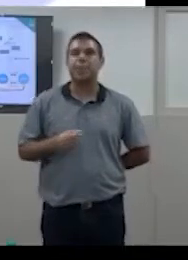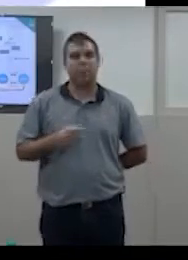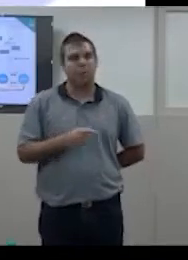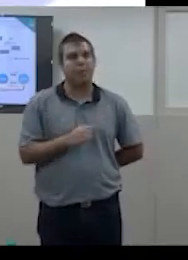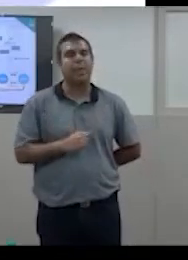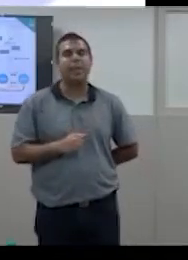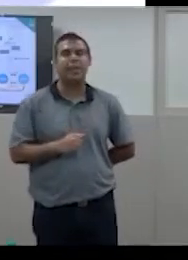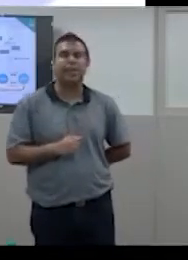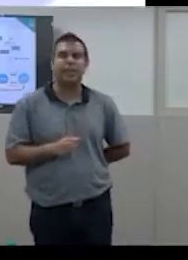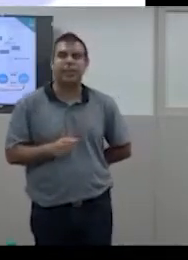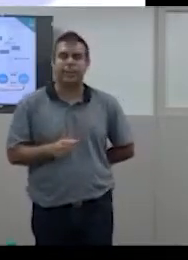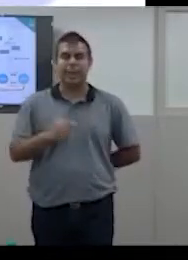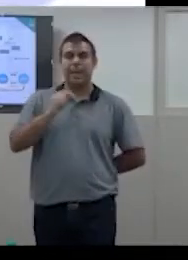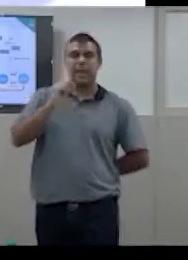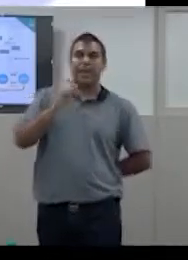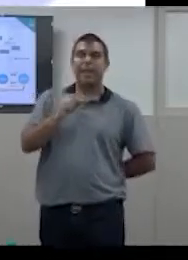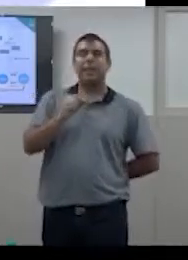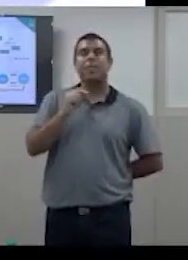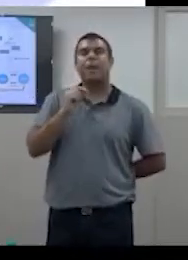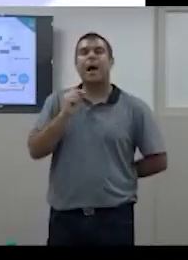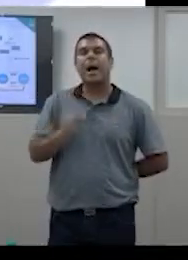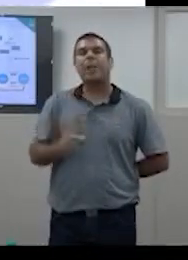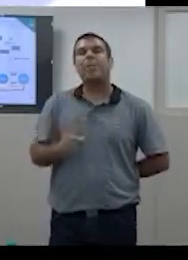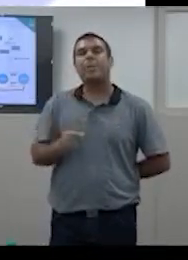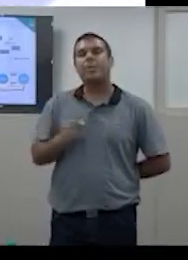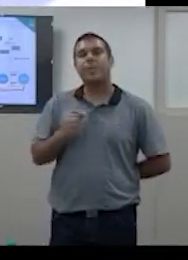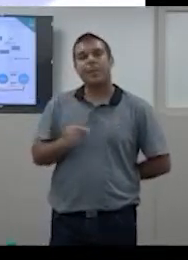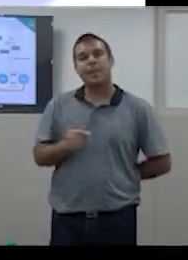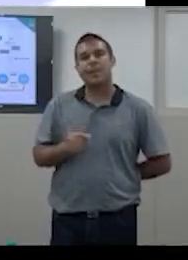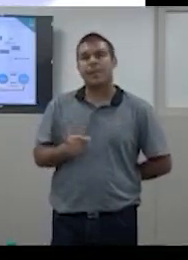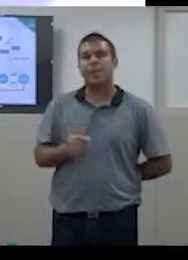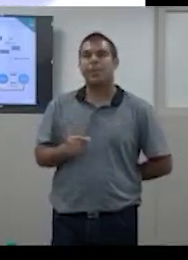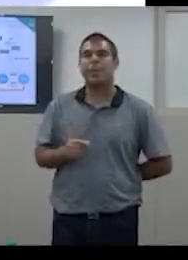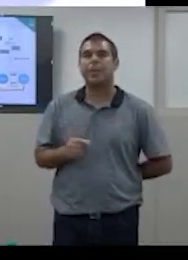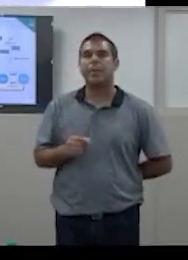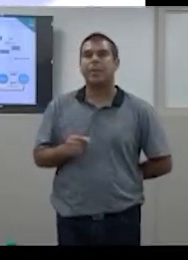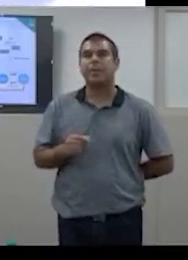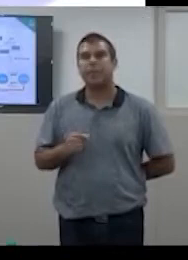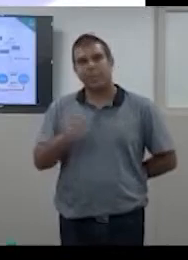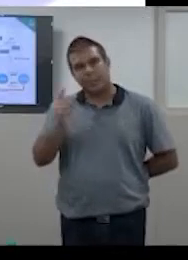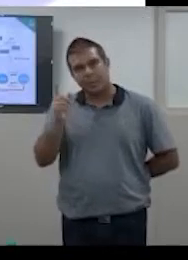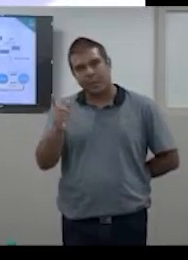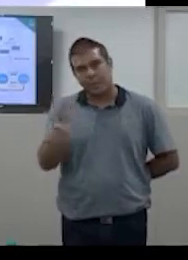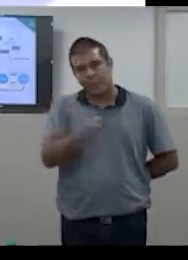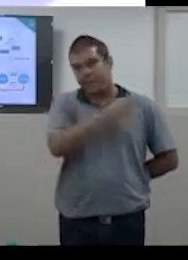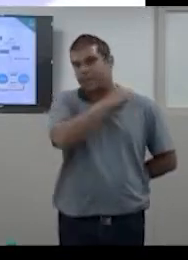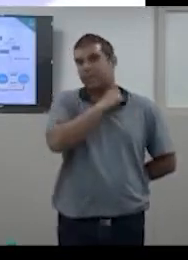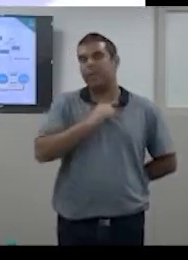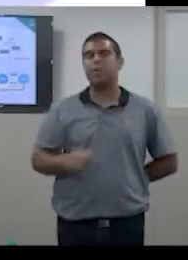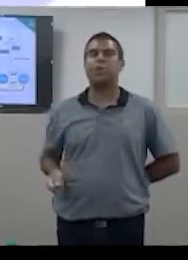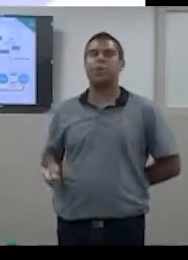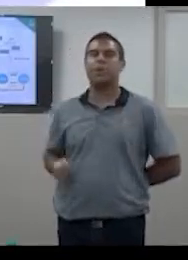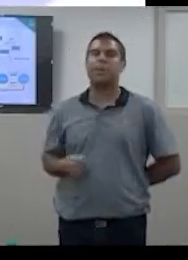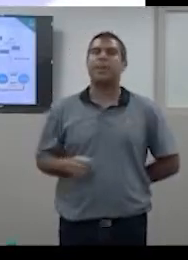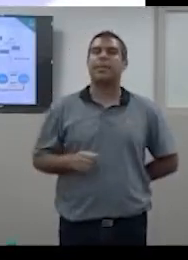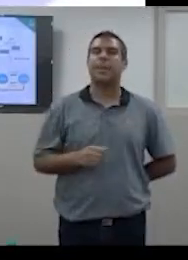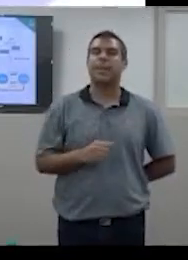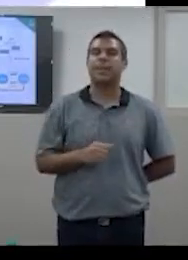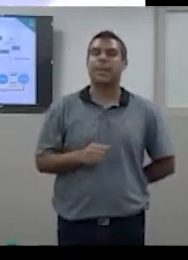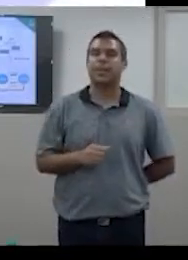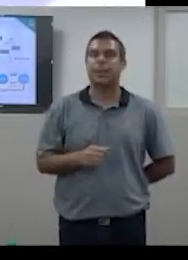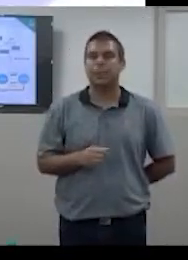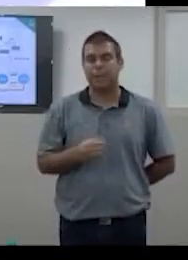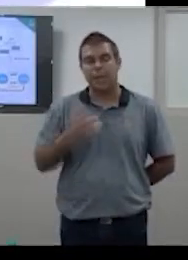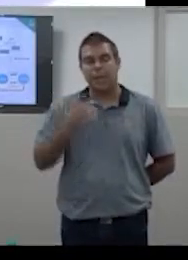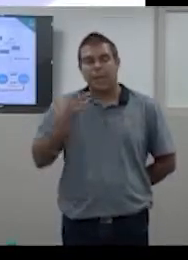a mesma coisa, que a gente consegue estar transitando. Entretanto, a água é uma coisa bem interessante para a gente estar trabalhando, principalmente quando faz esse caminho invertido ali, que